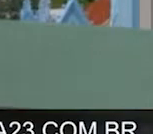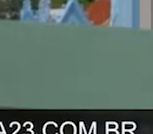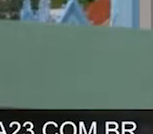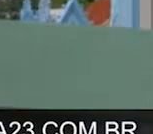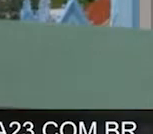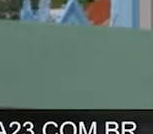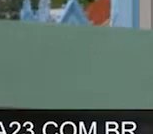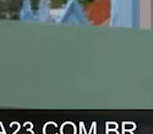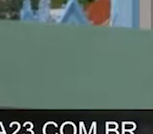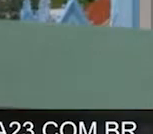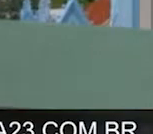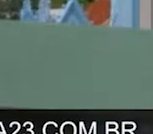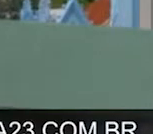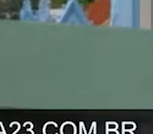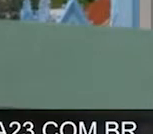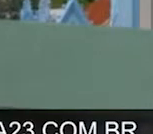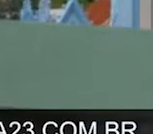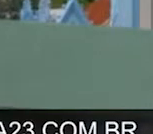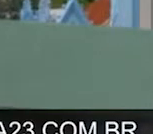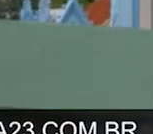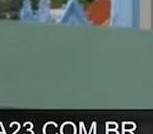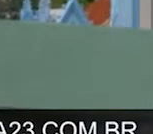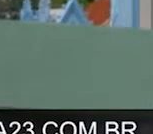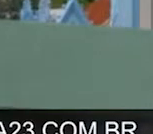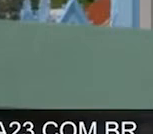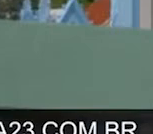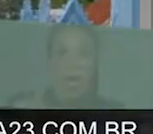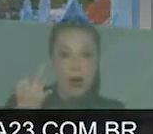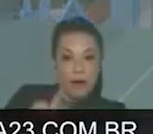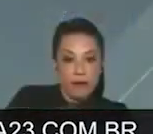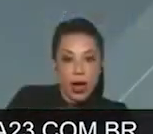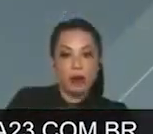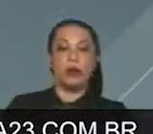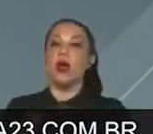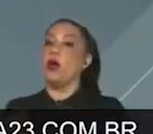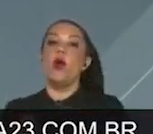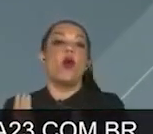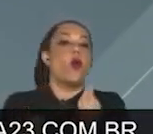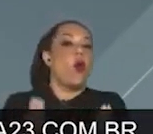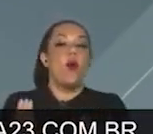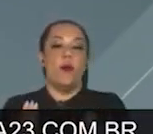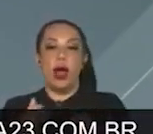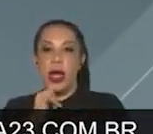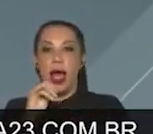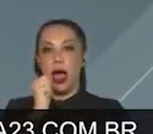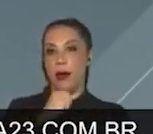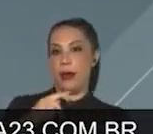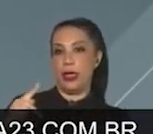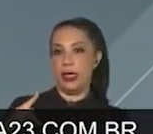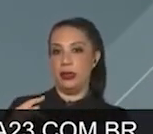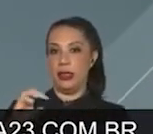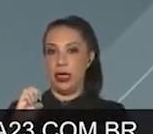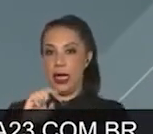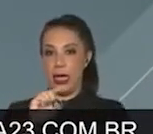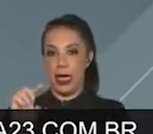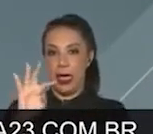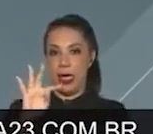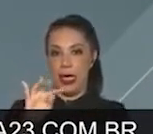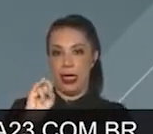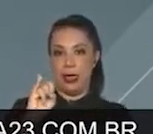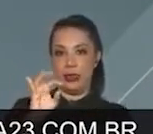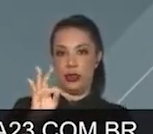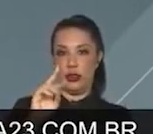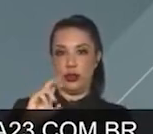no primeiro ou no segundo turno deve justificar a ausência. A melhor forma é através do aplicativo e-título, disponível